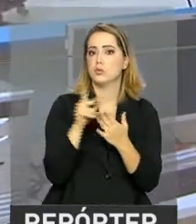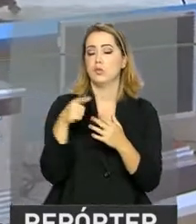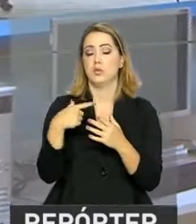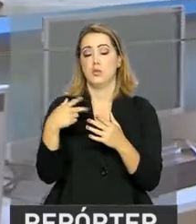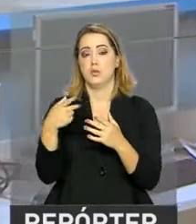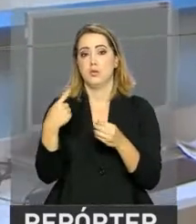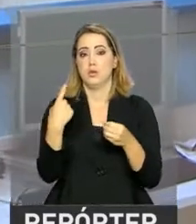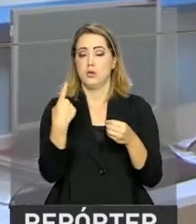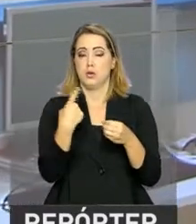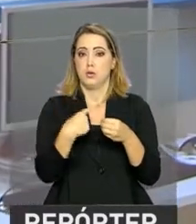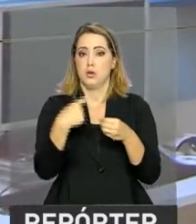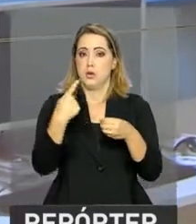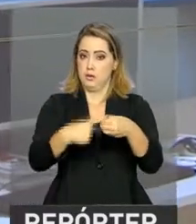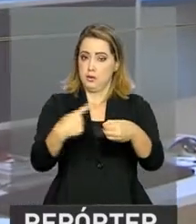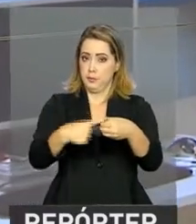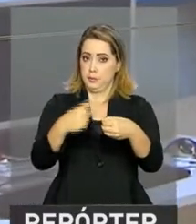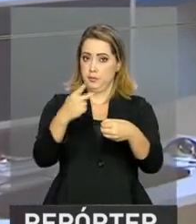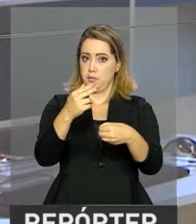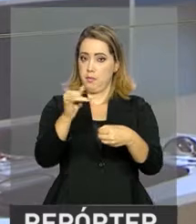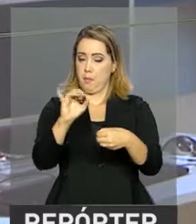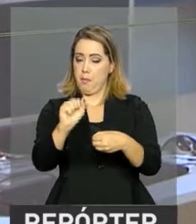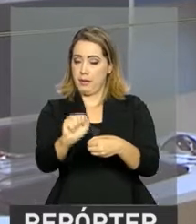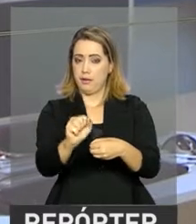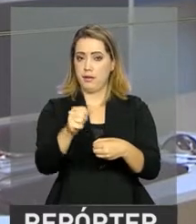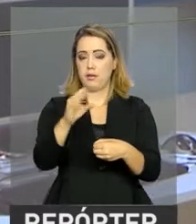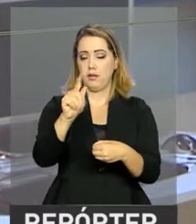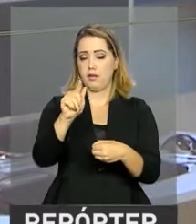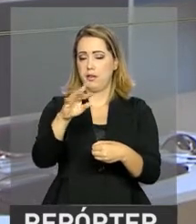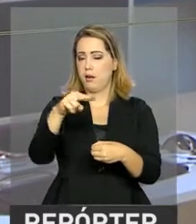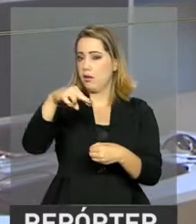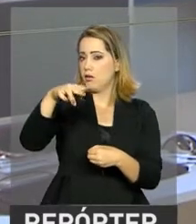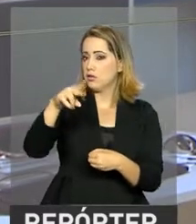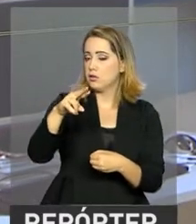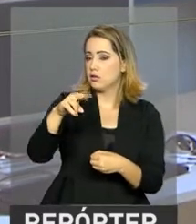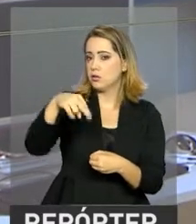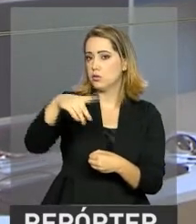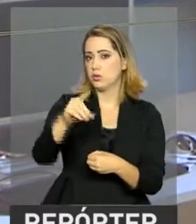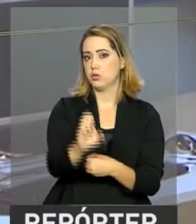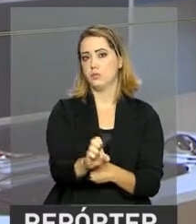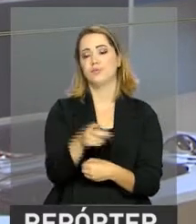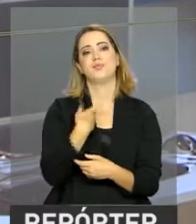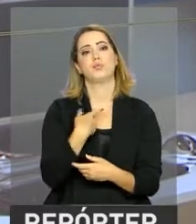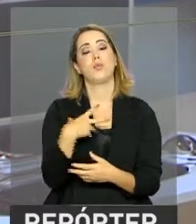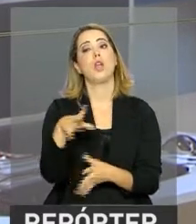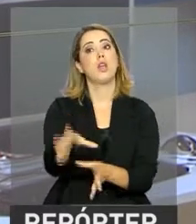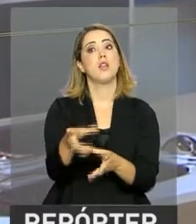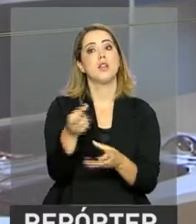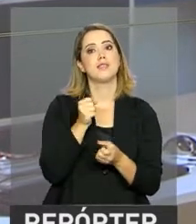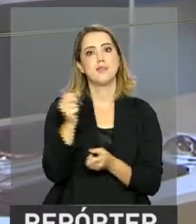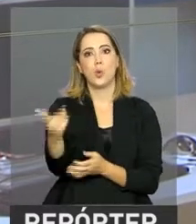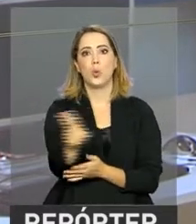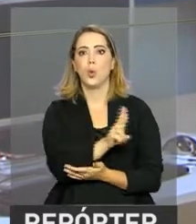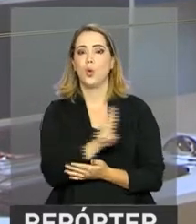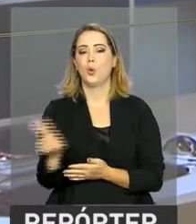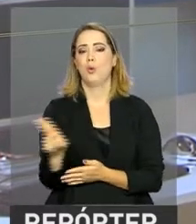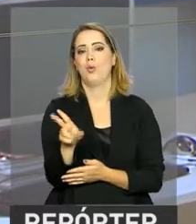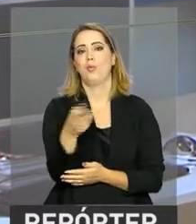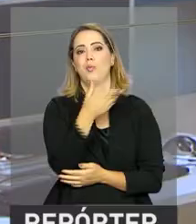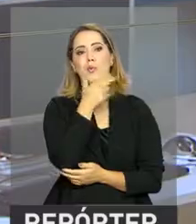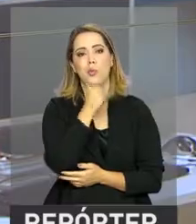Grande. A unidade de ensino recebeu o nome do irmão de Temer, que é advogado e professor e faleceu em